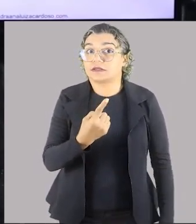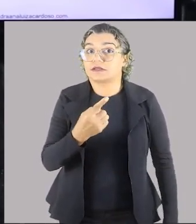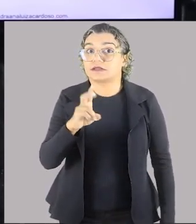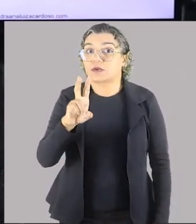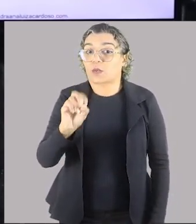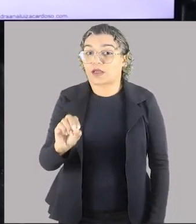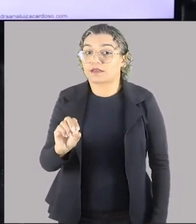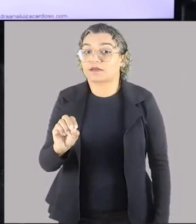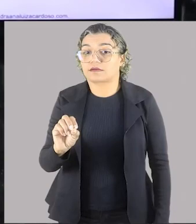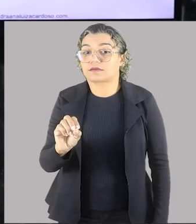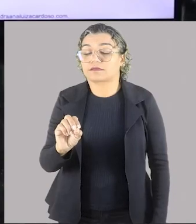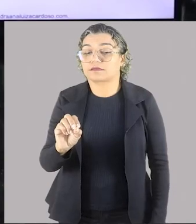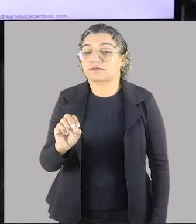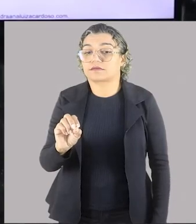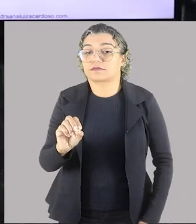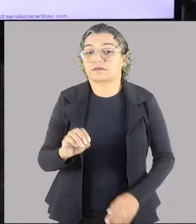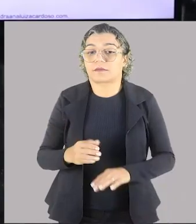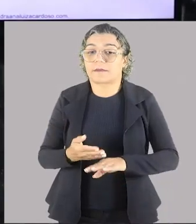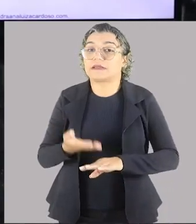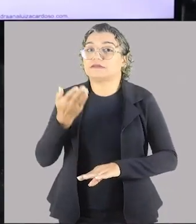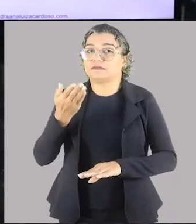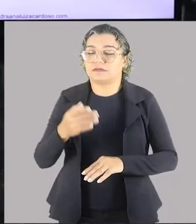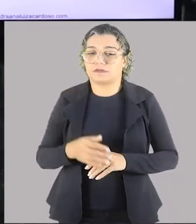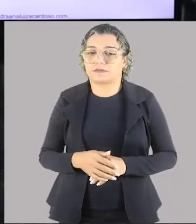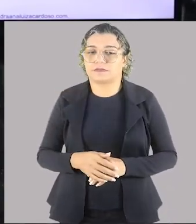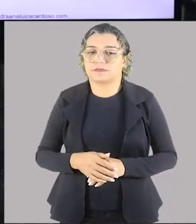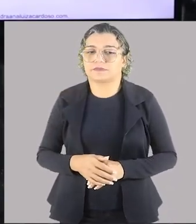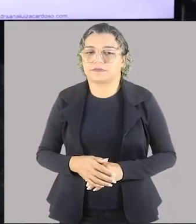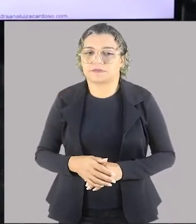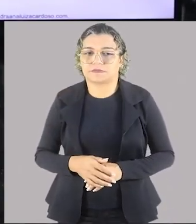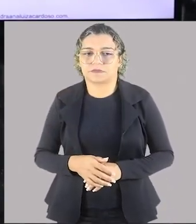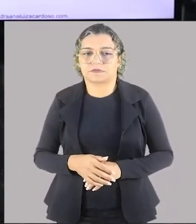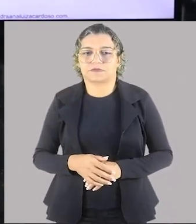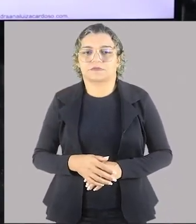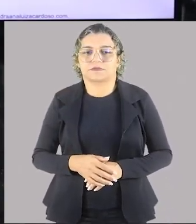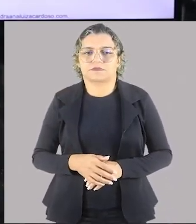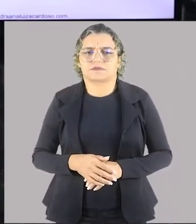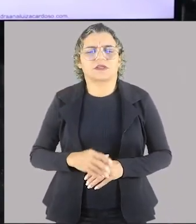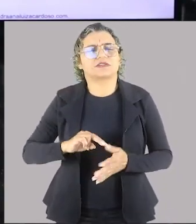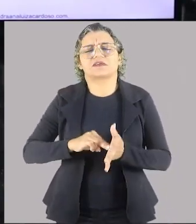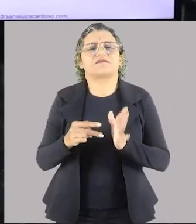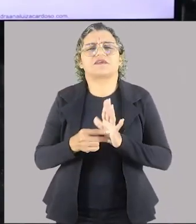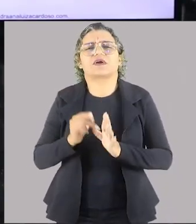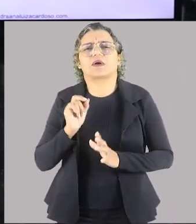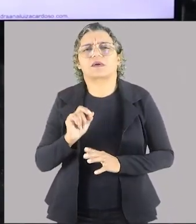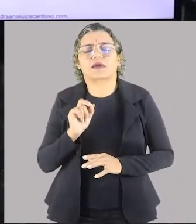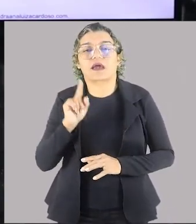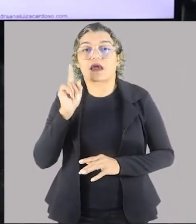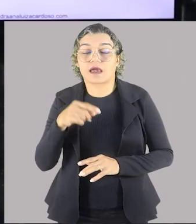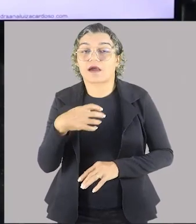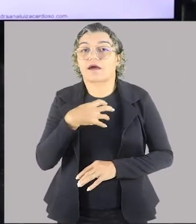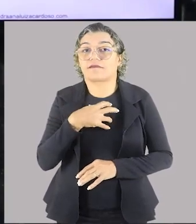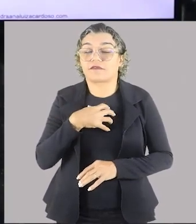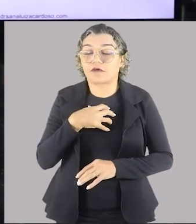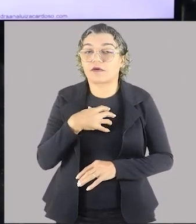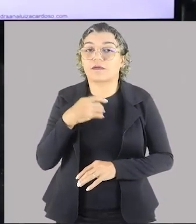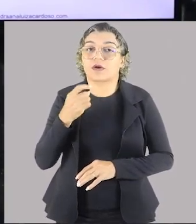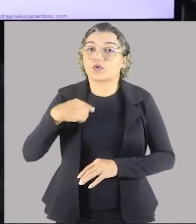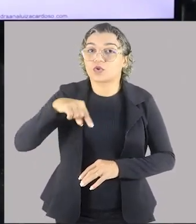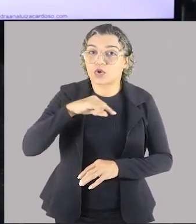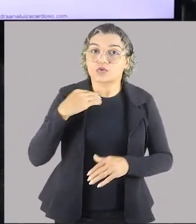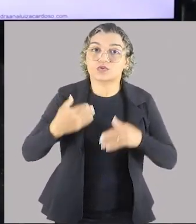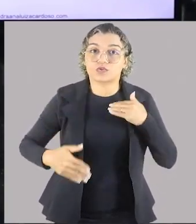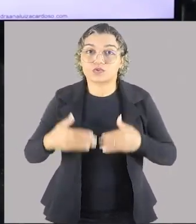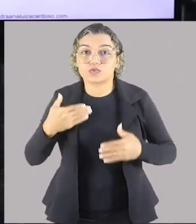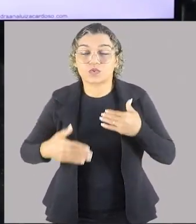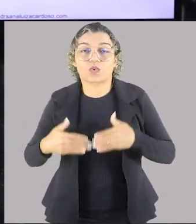por decilitro para cima. Então, ele vai estar aumentado. E o que é o triglicerídeo? Ele é a forma como o nosso